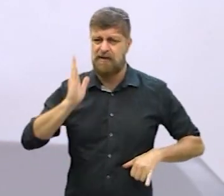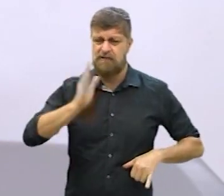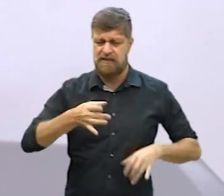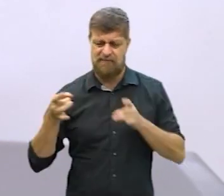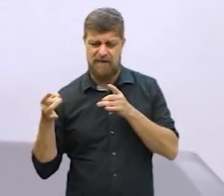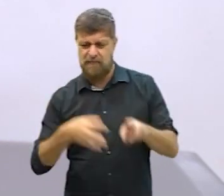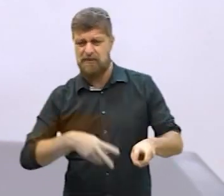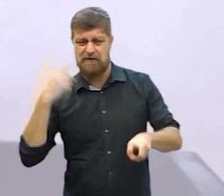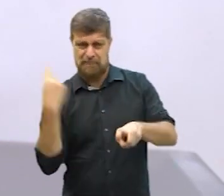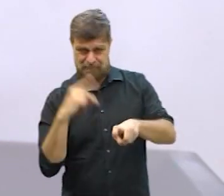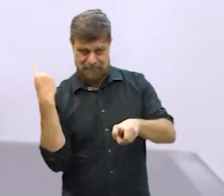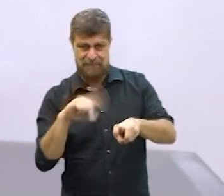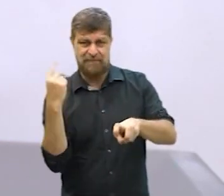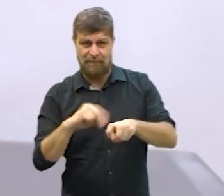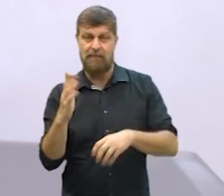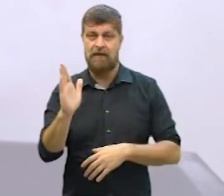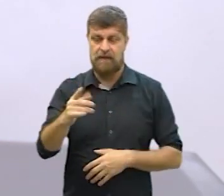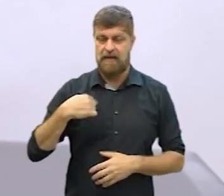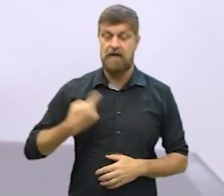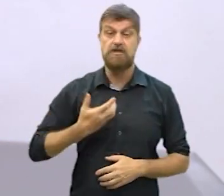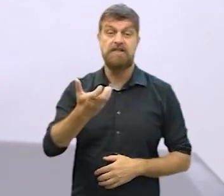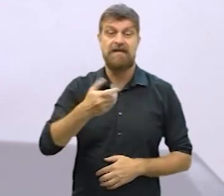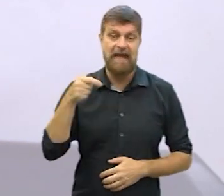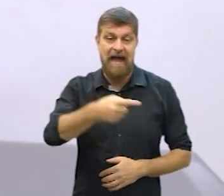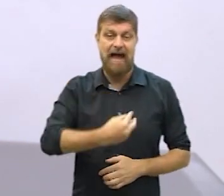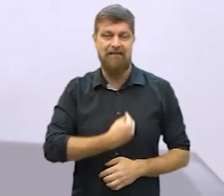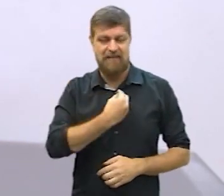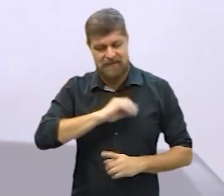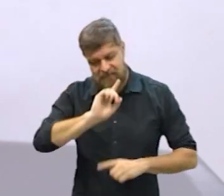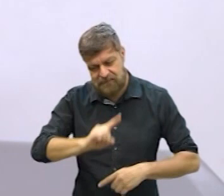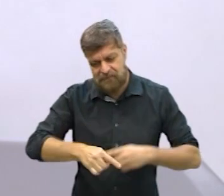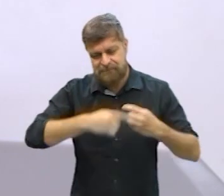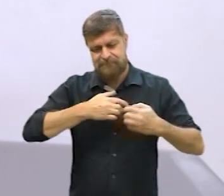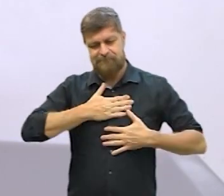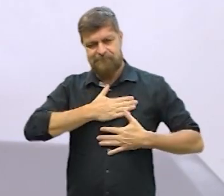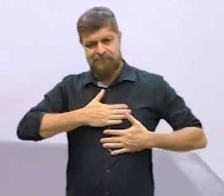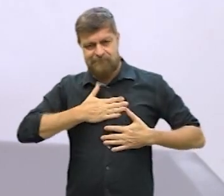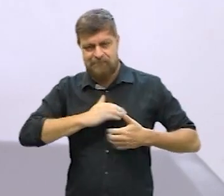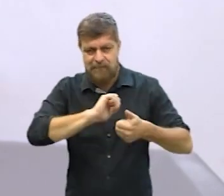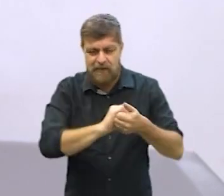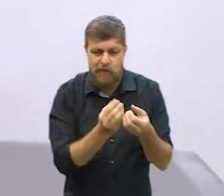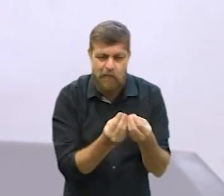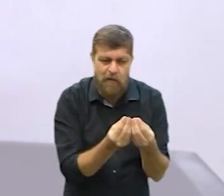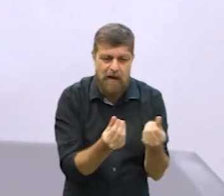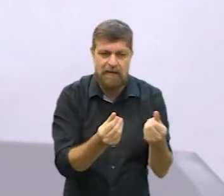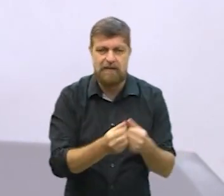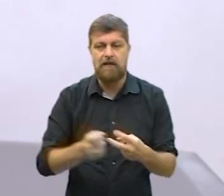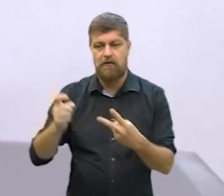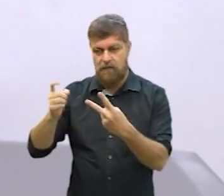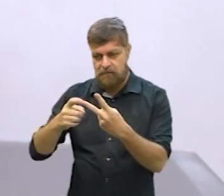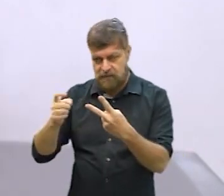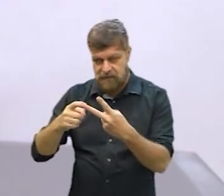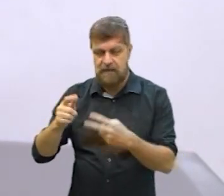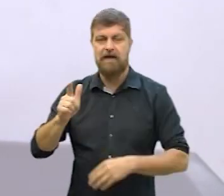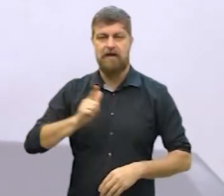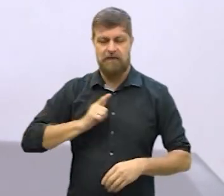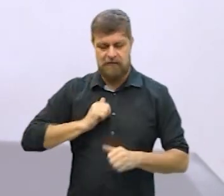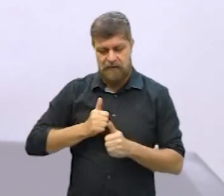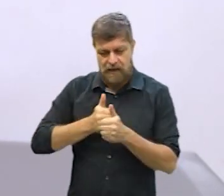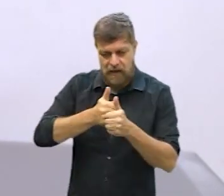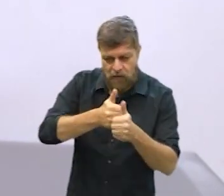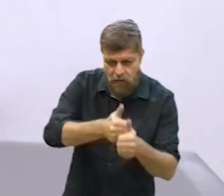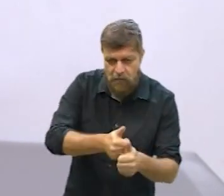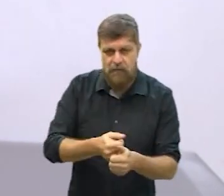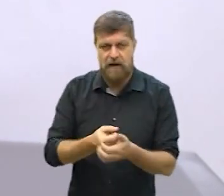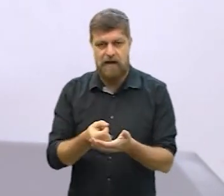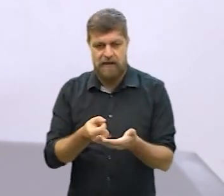sofreu muito, né? Sofreu abandonos, maus tratos. Então, a gente quer que ele tenha uma vida plena, de qualidade. Então, ele vem no veterinário,